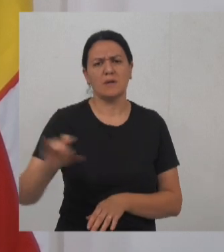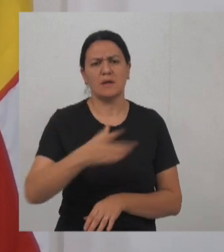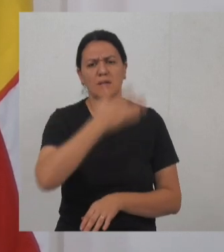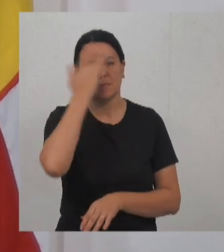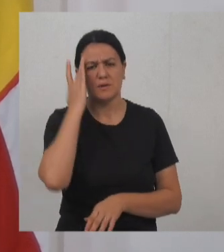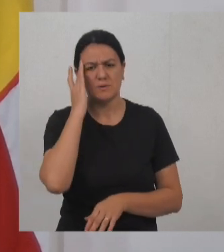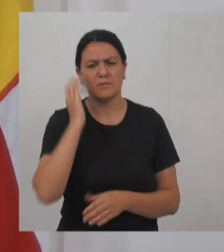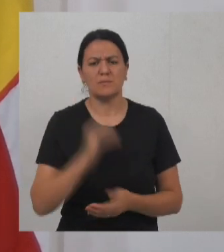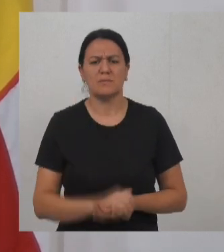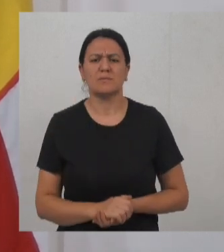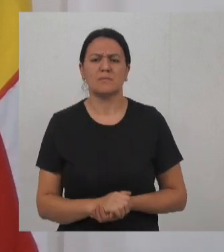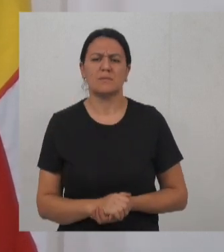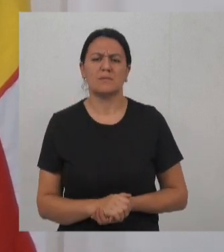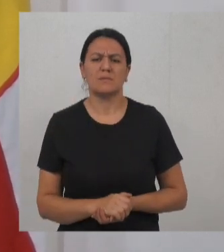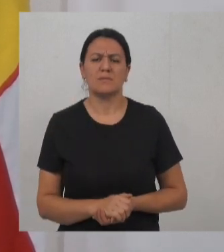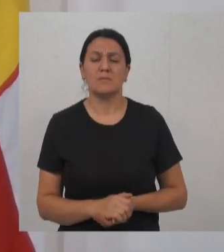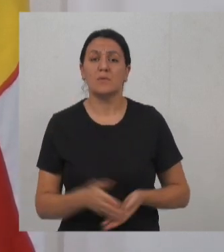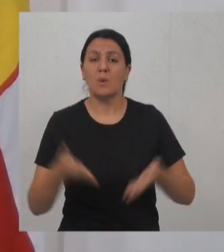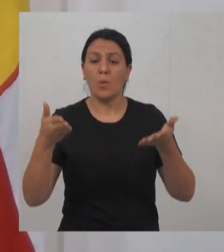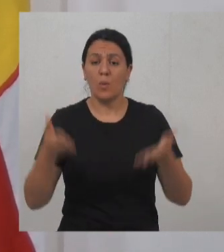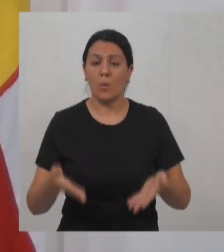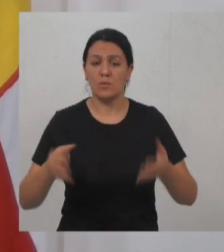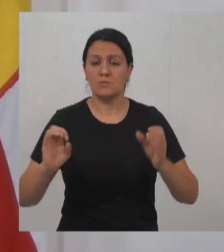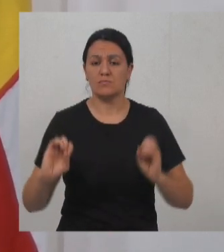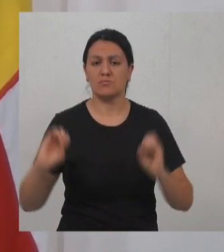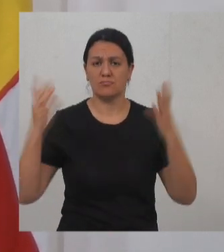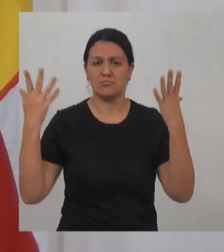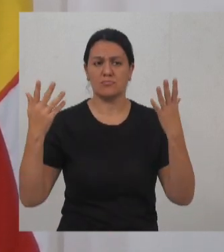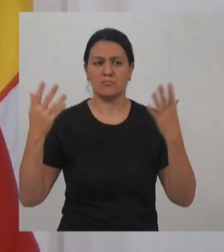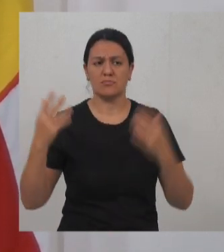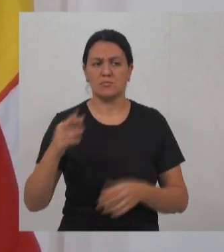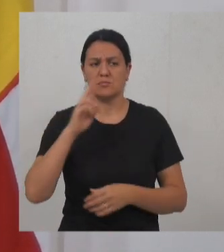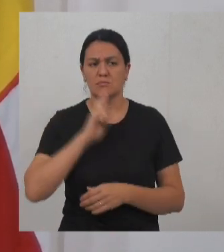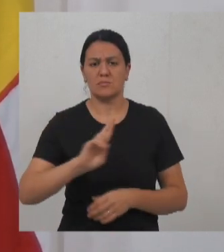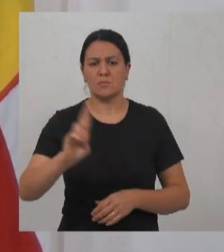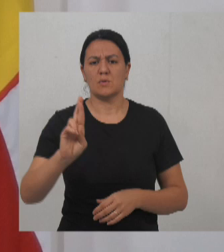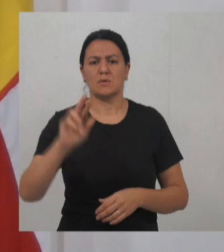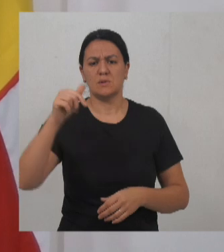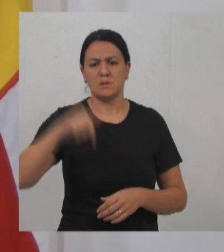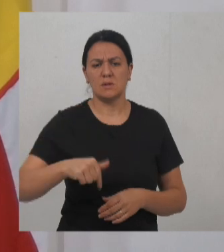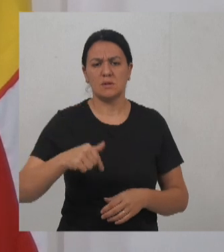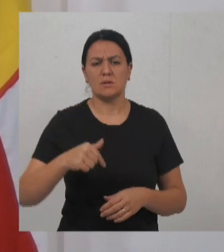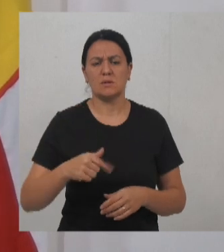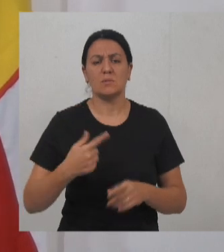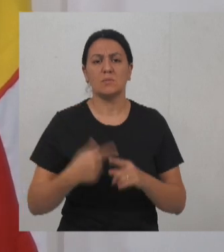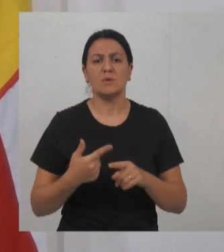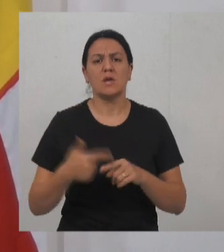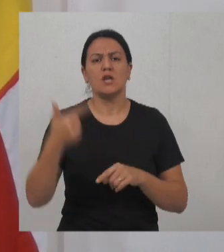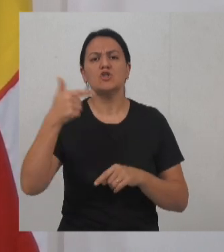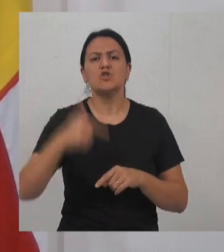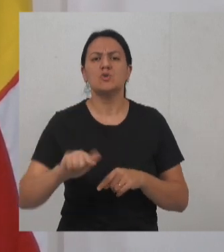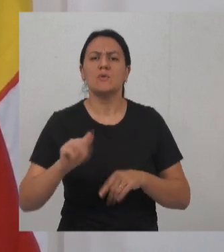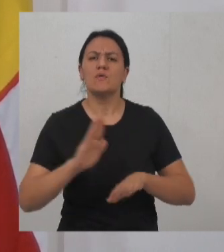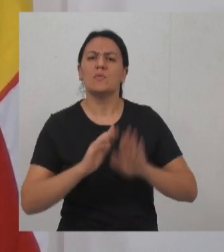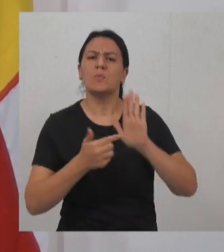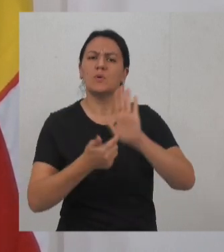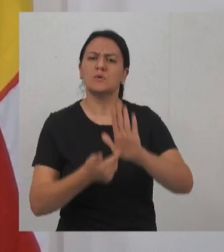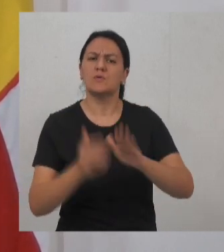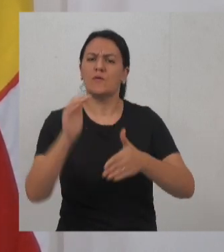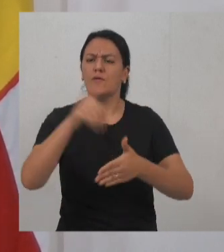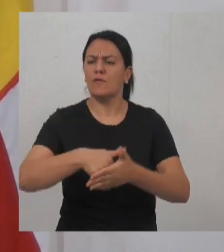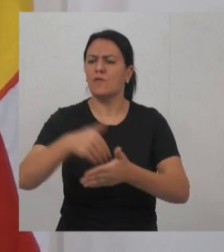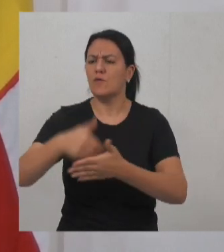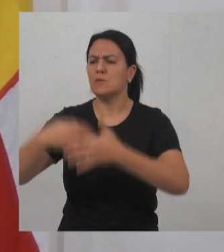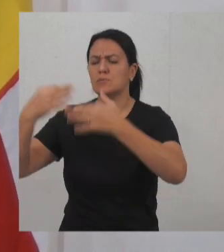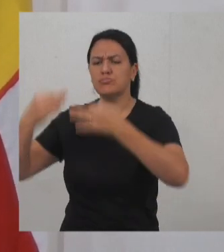Celebramos hoje os resultados de um pleito que, mais uma vez, foi marcado pela lisura e transparência. Porém, não